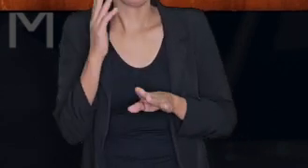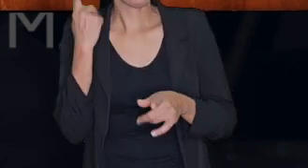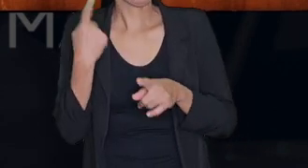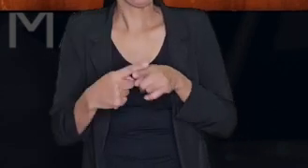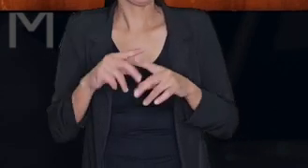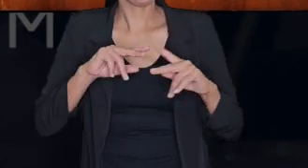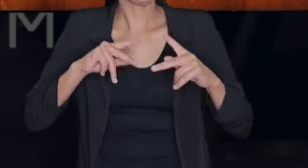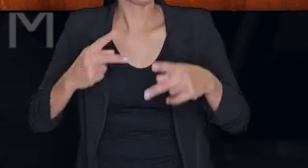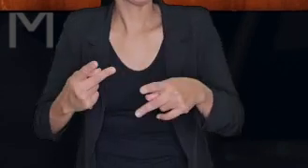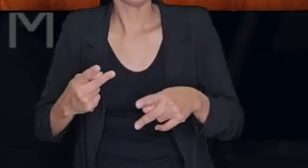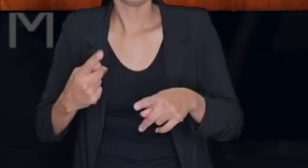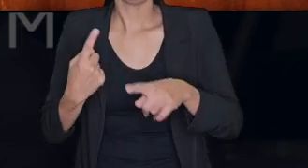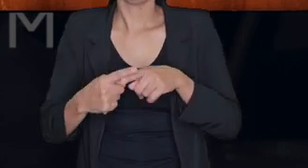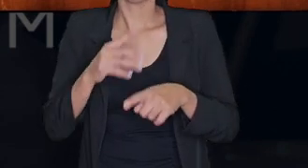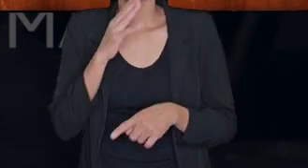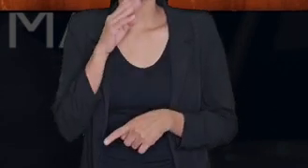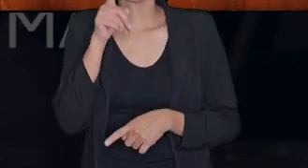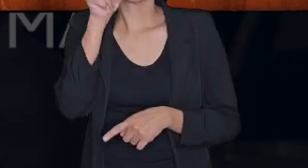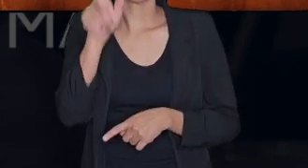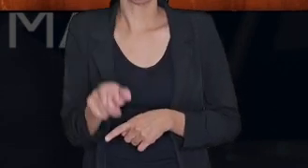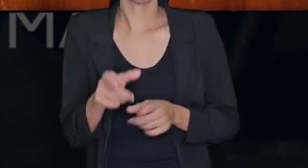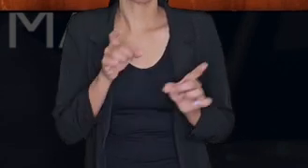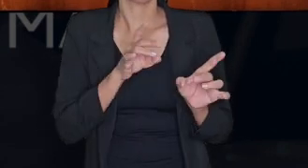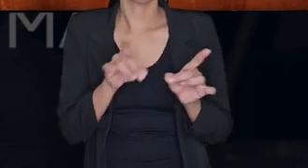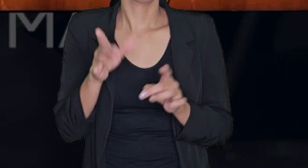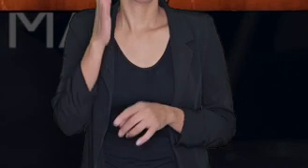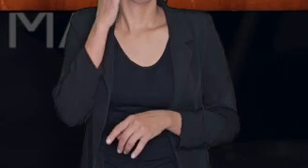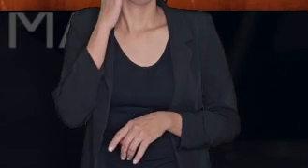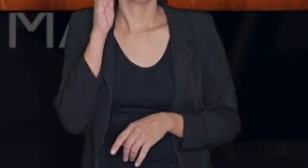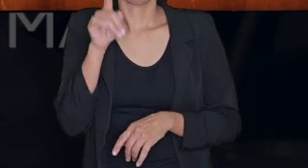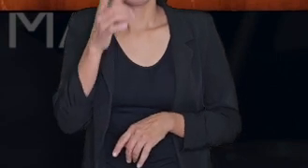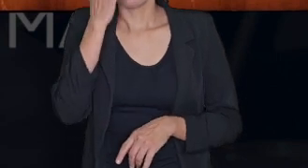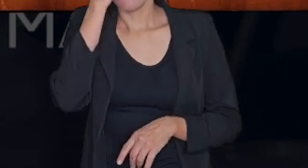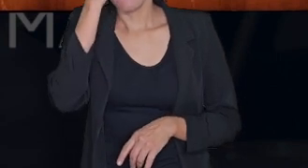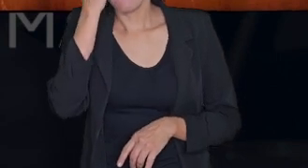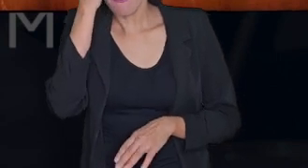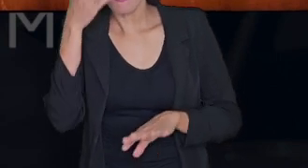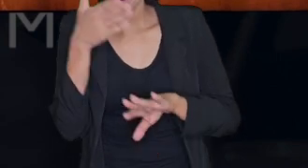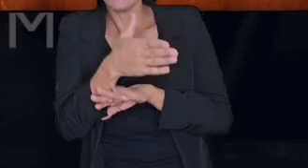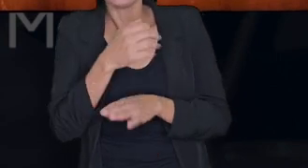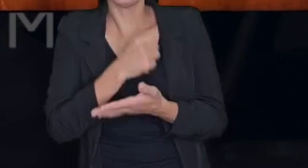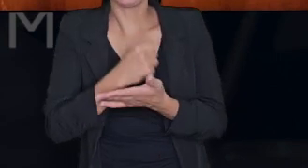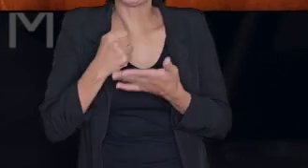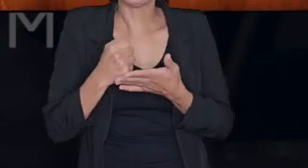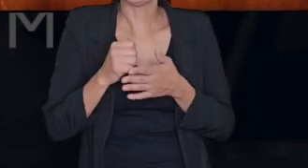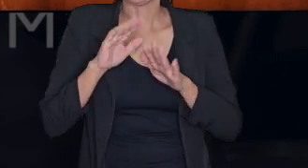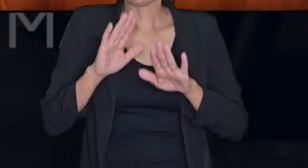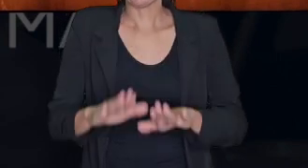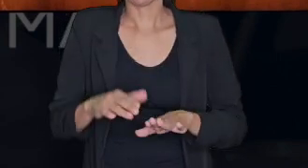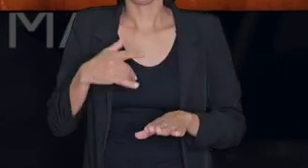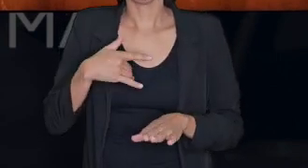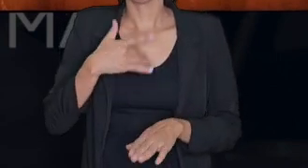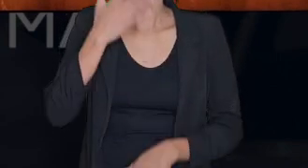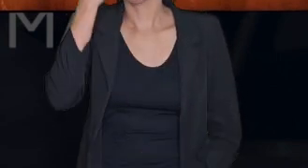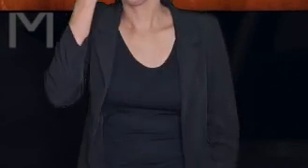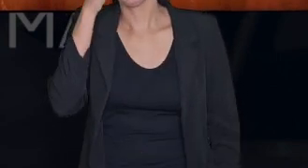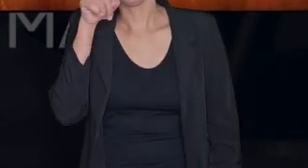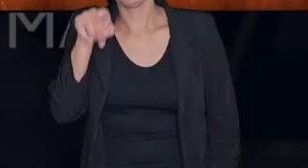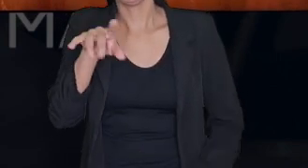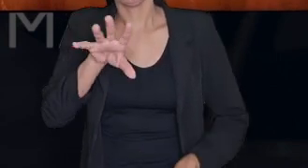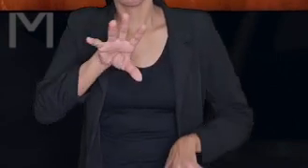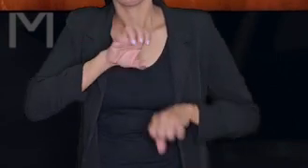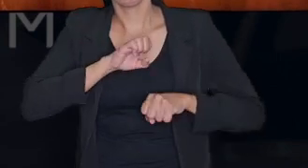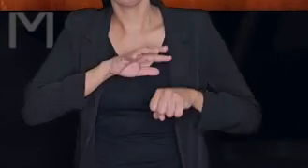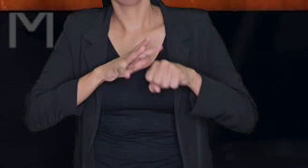uma grana, mas esse caso, por que o Hércules passou? Pô, porque ele conhecia o vendedor, ele sabia que era fácil de ele ir para um